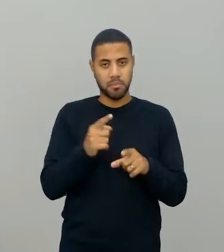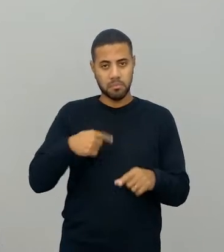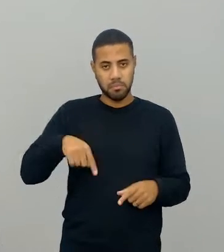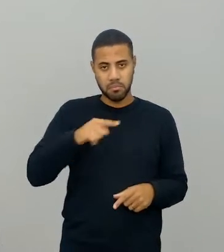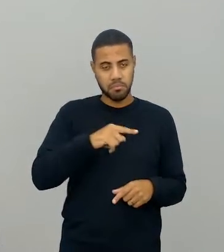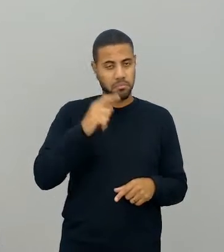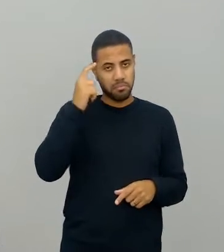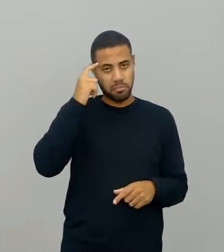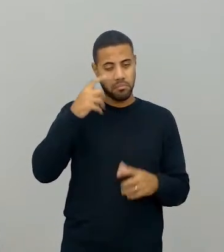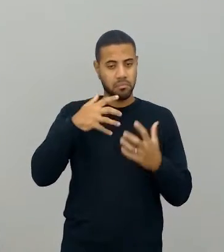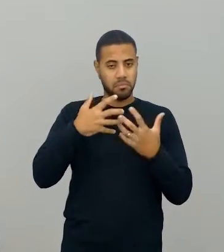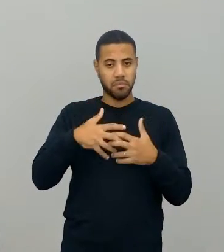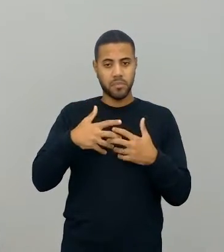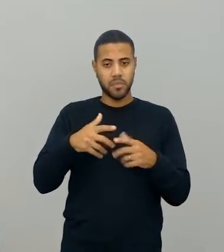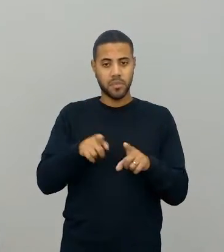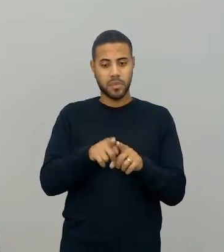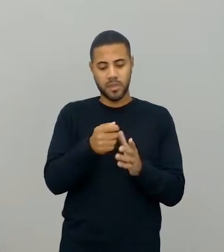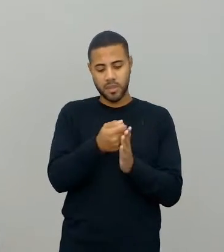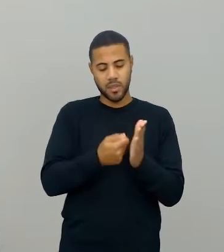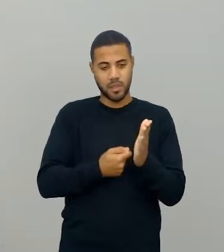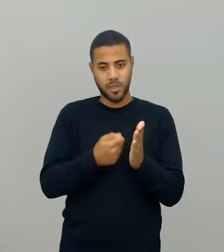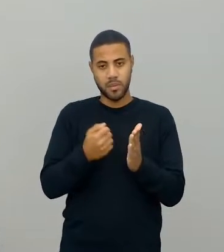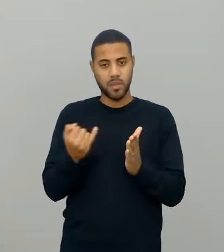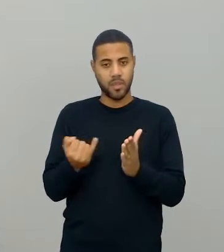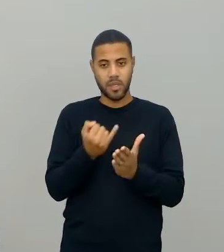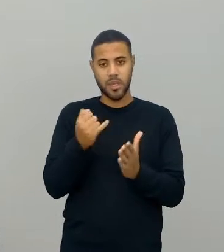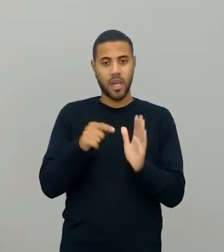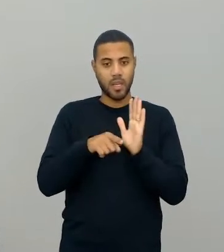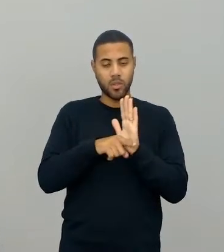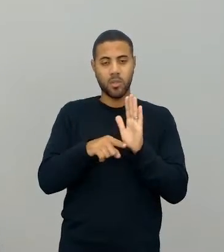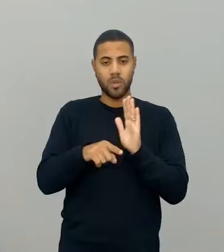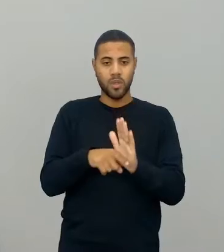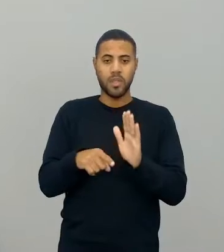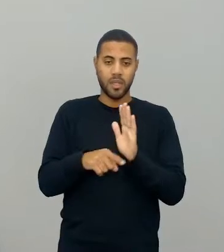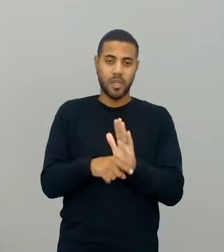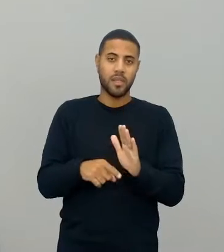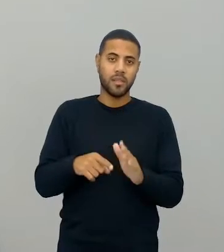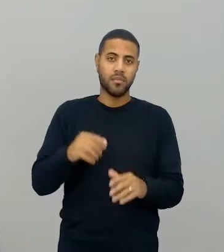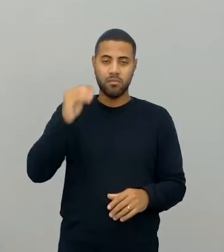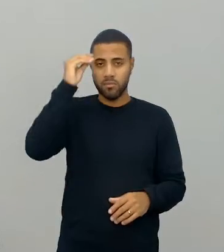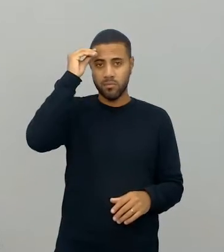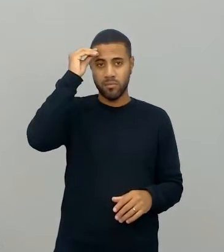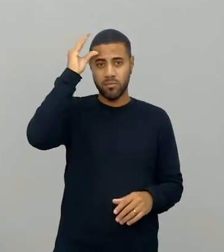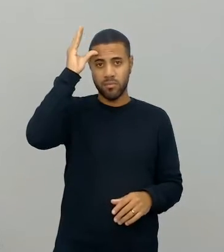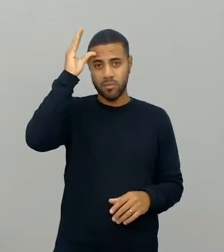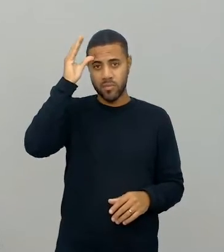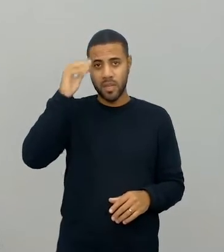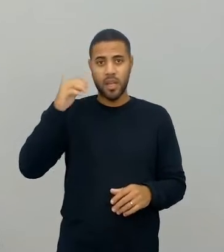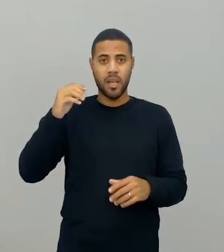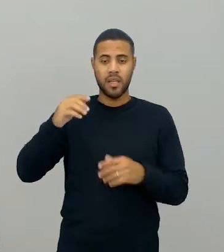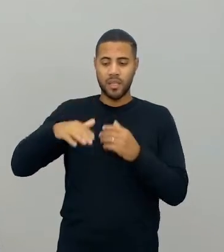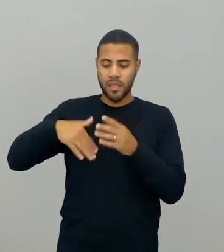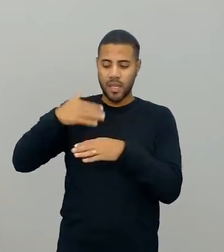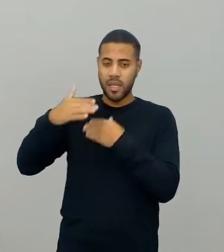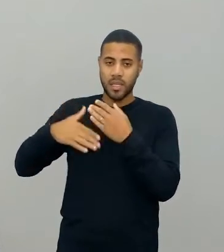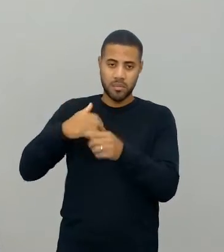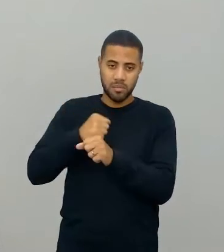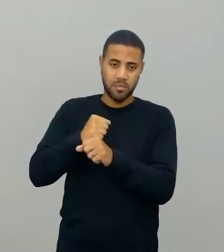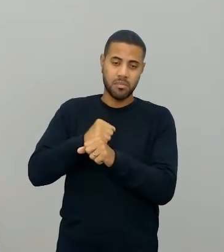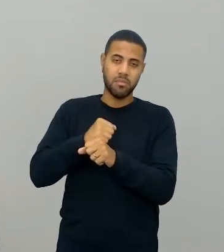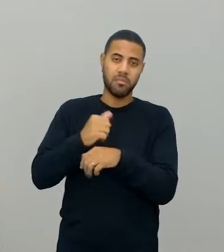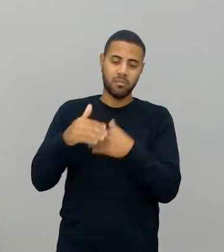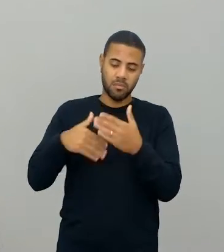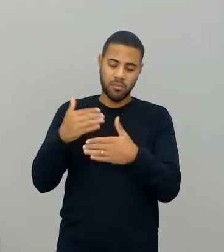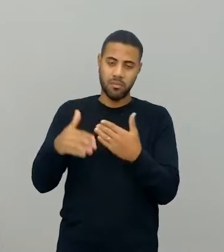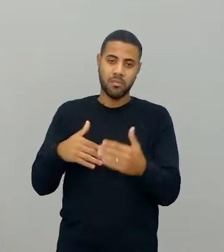E ter esse caderno, esse diário de bordo, ele é bem enriquecedor com o passar do tempo, né, do